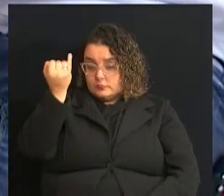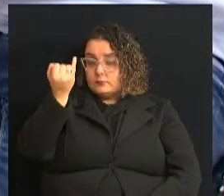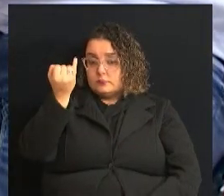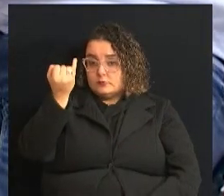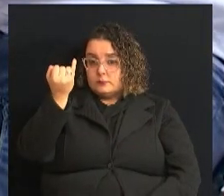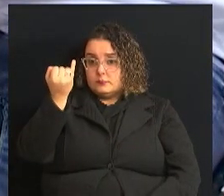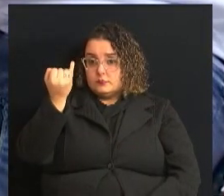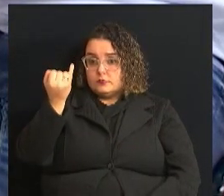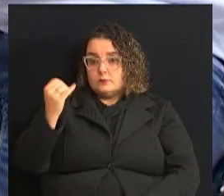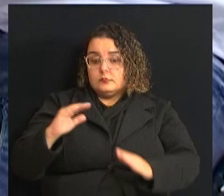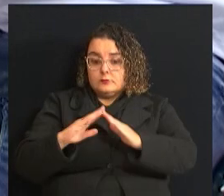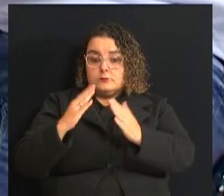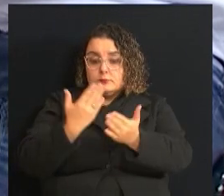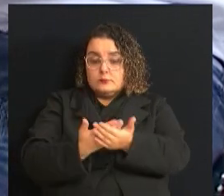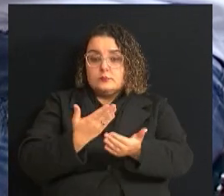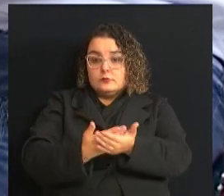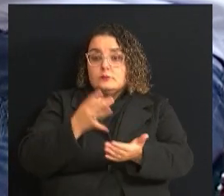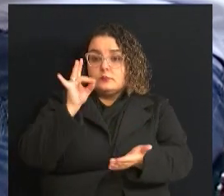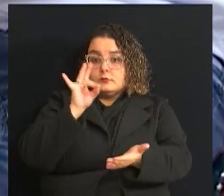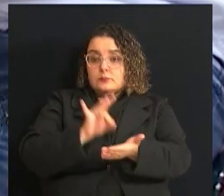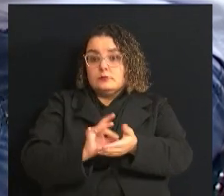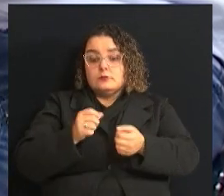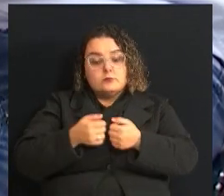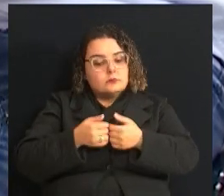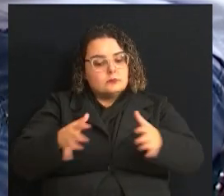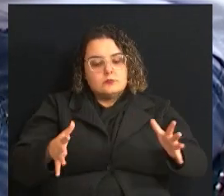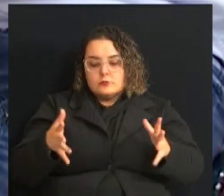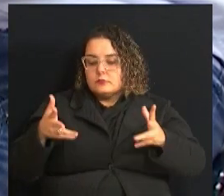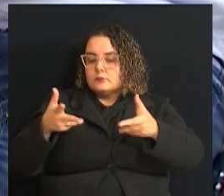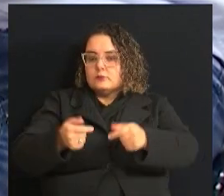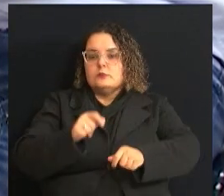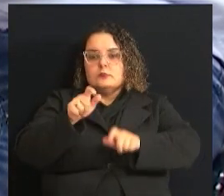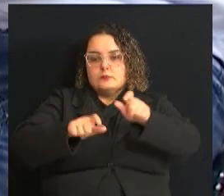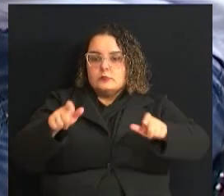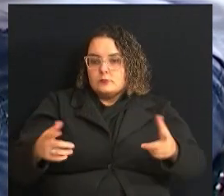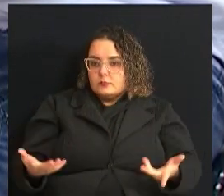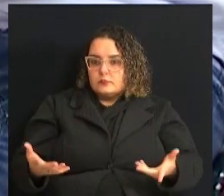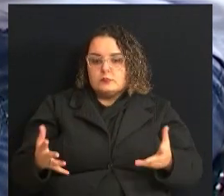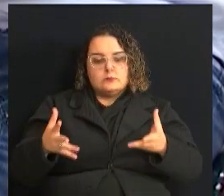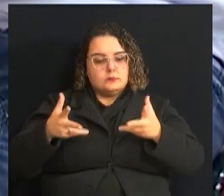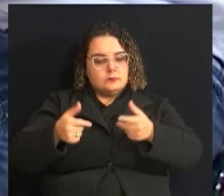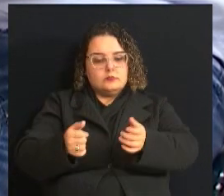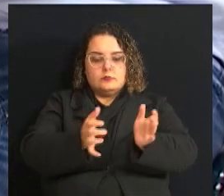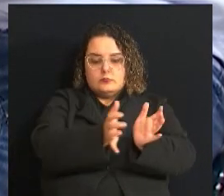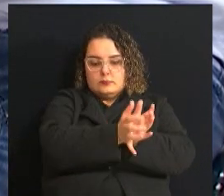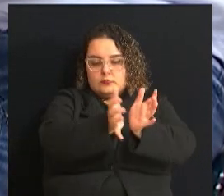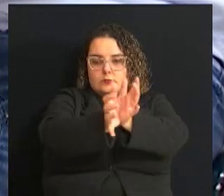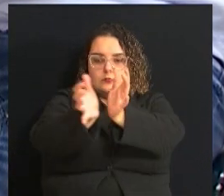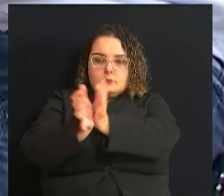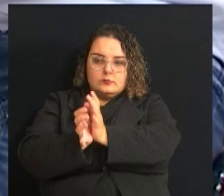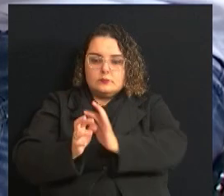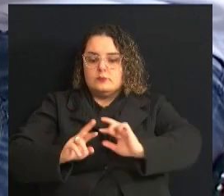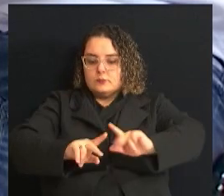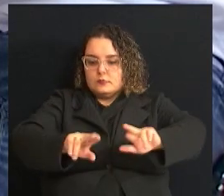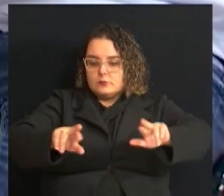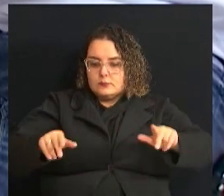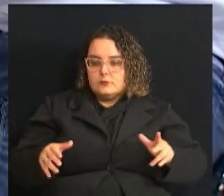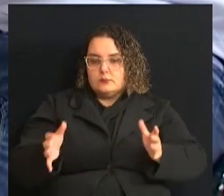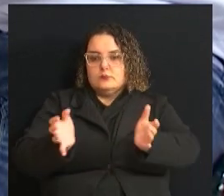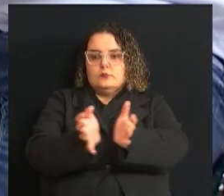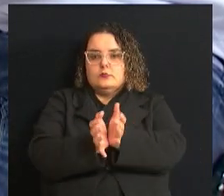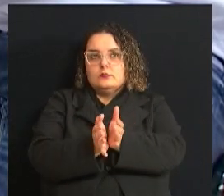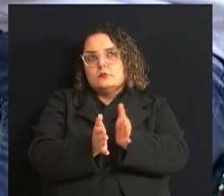a escola, de fato, se abriu para todas as pessoas, de todas as, né, classes sociais, os diferentes grupos, muito